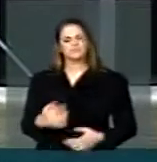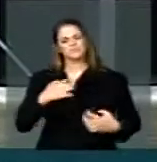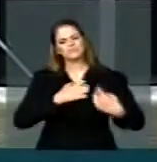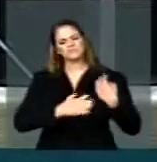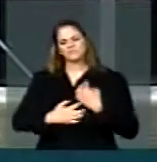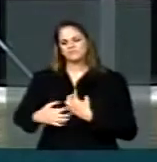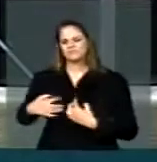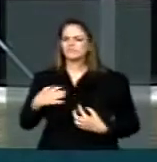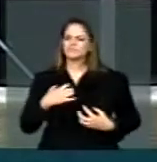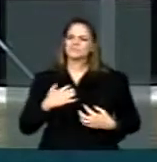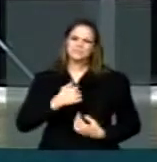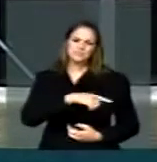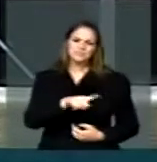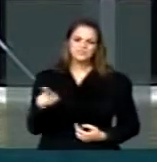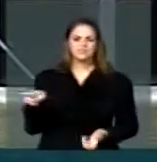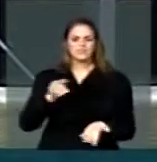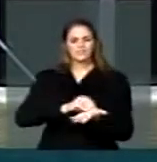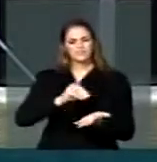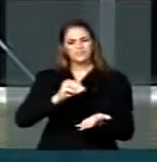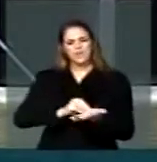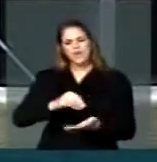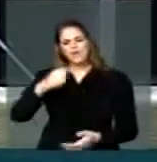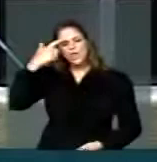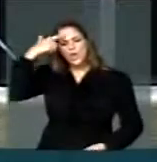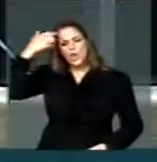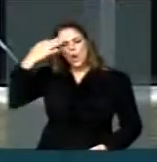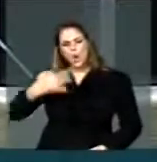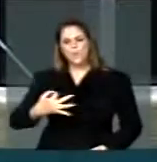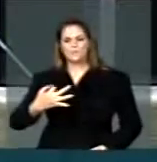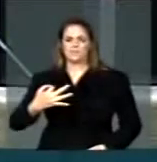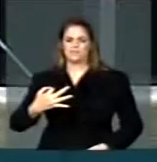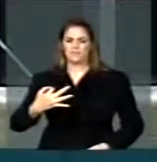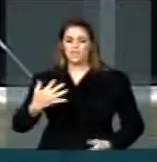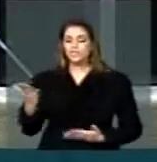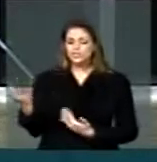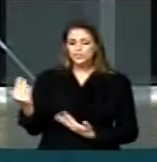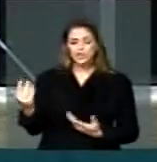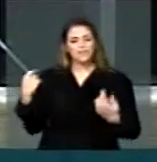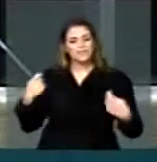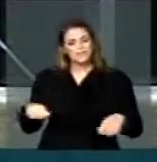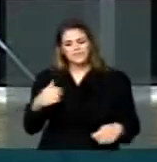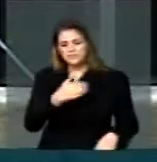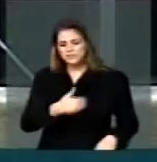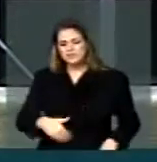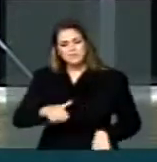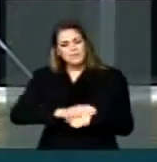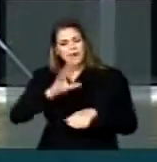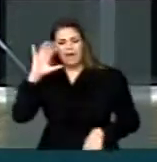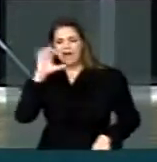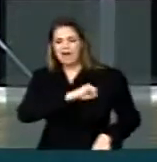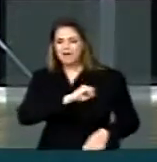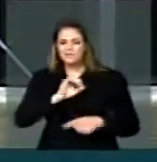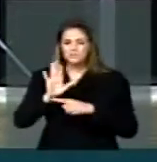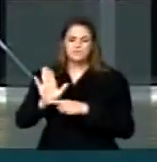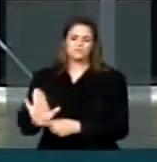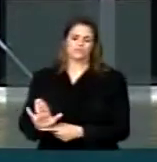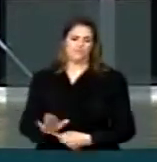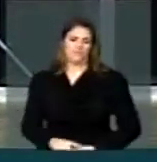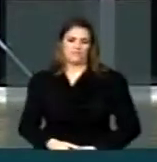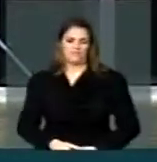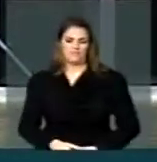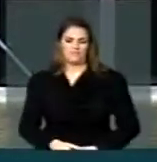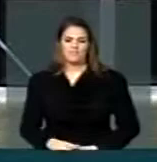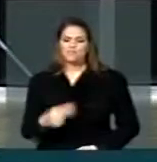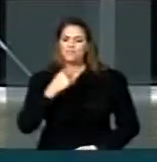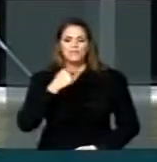não compreendermos que as juventudes precisam de políticas públicas cada vez mais céleres. Não podemos fazer